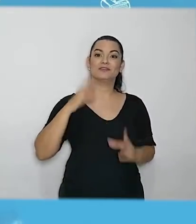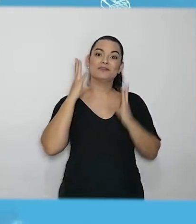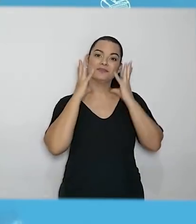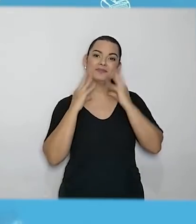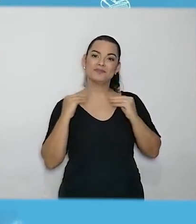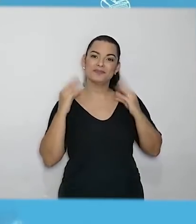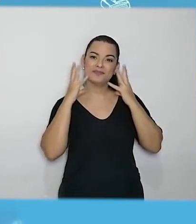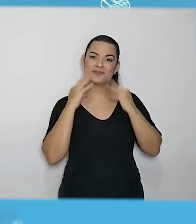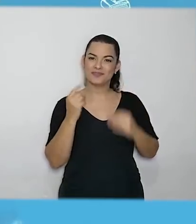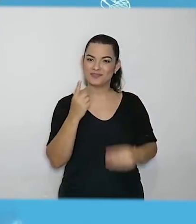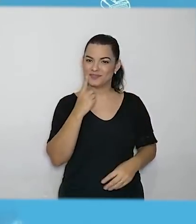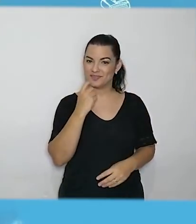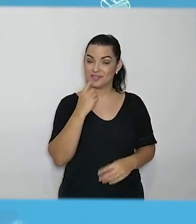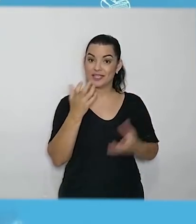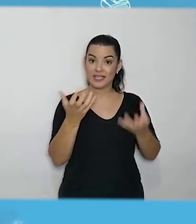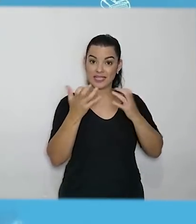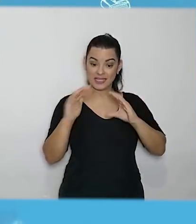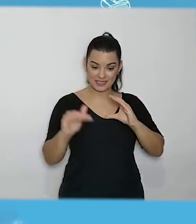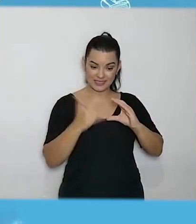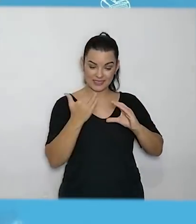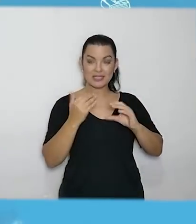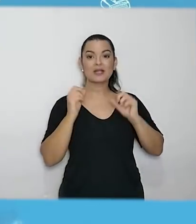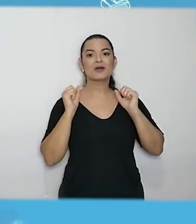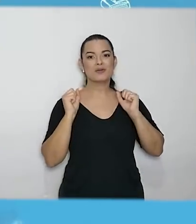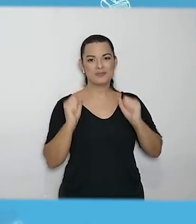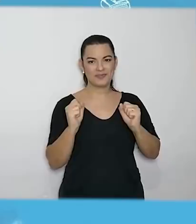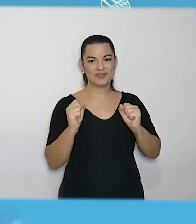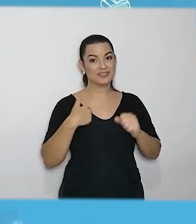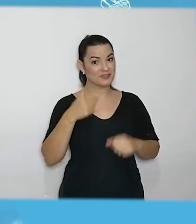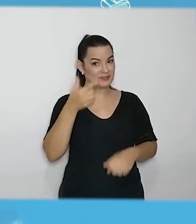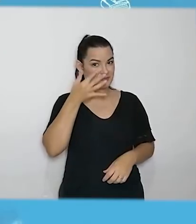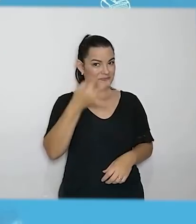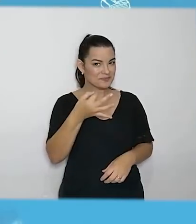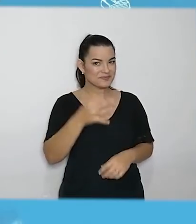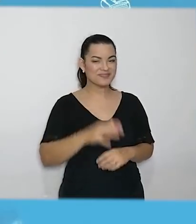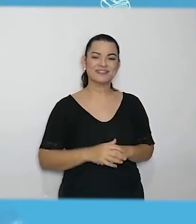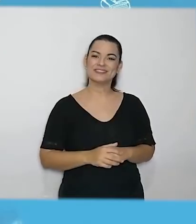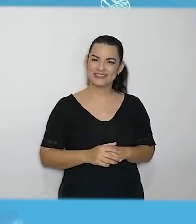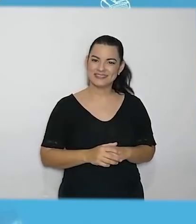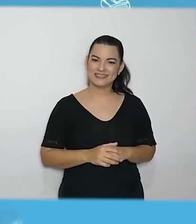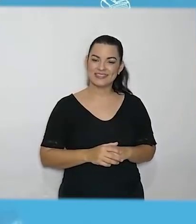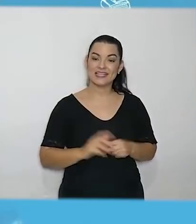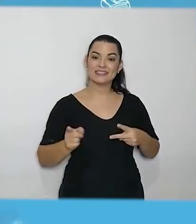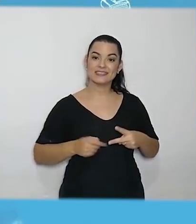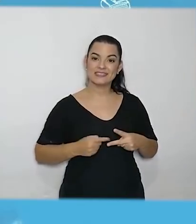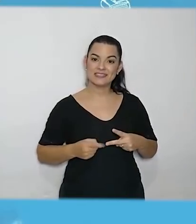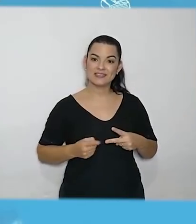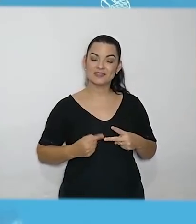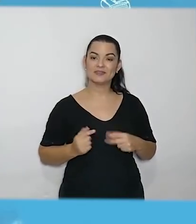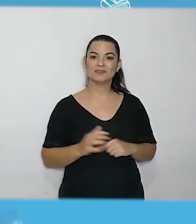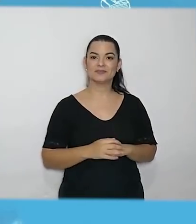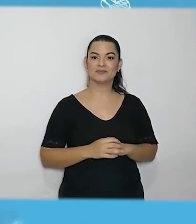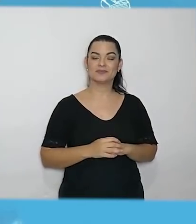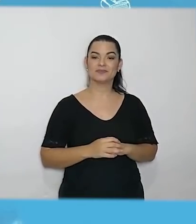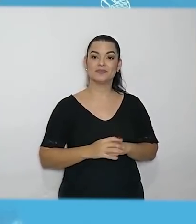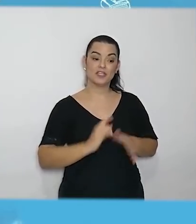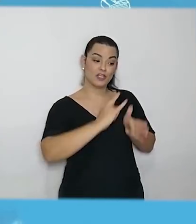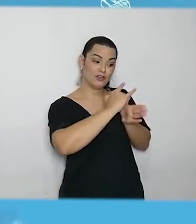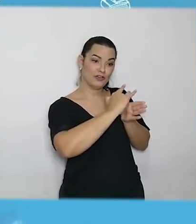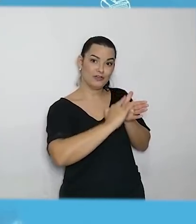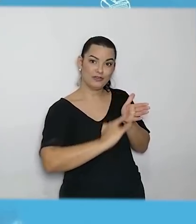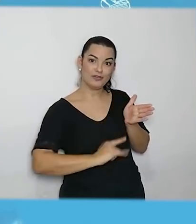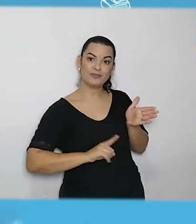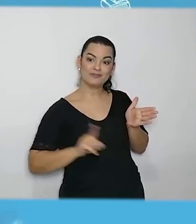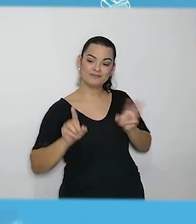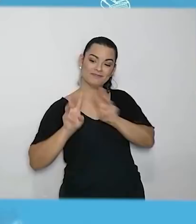Se quiser compartilhar comigo, estou de olho em vocês. Segunda parte, preencher o formulário que